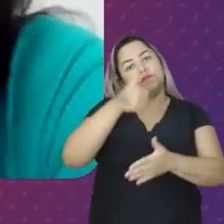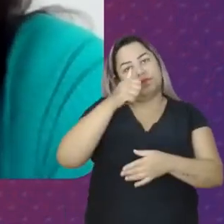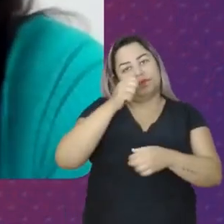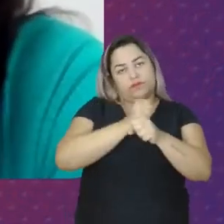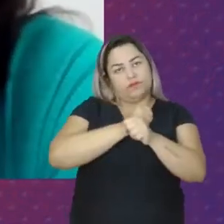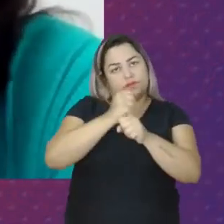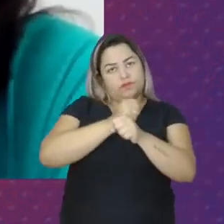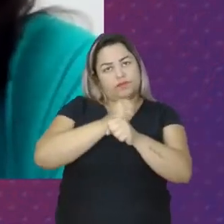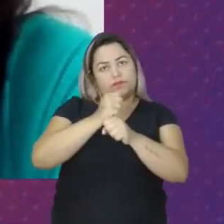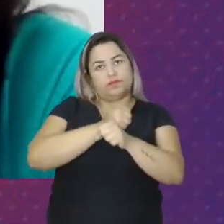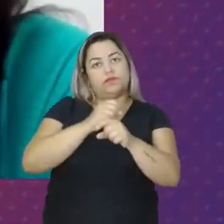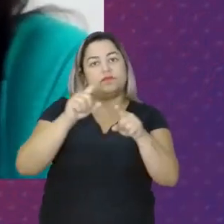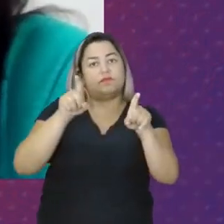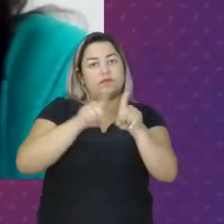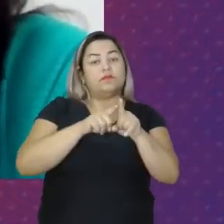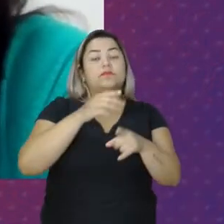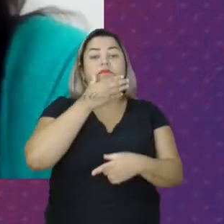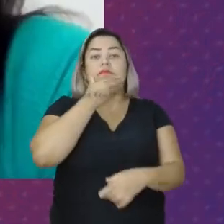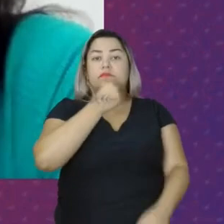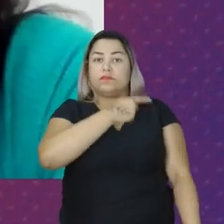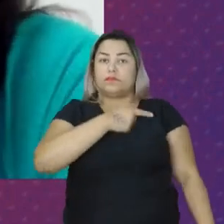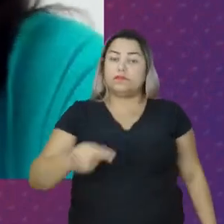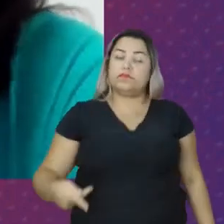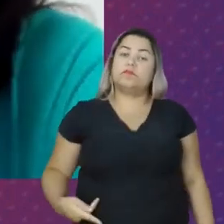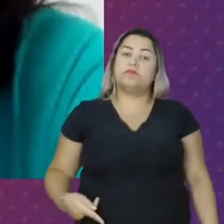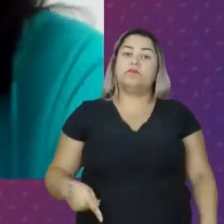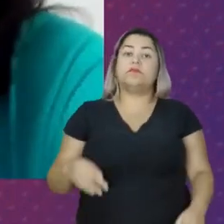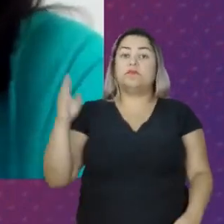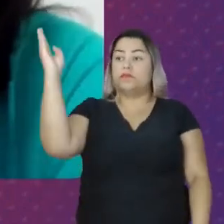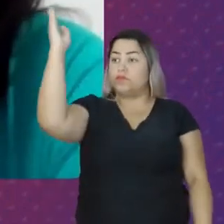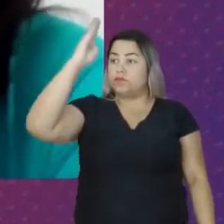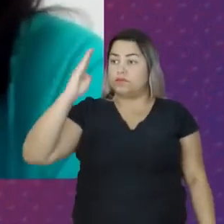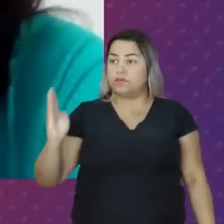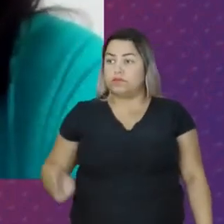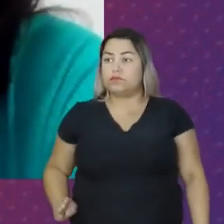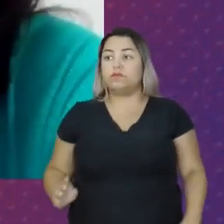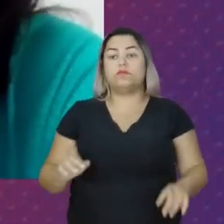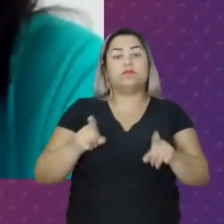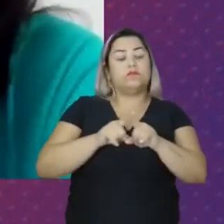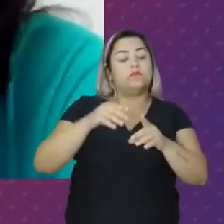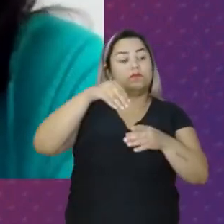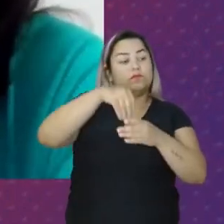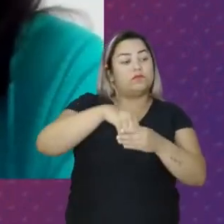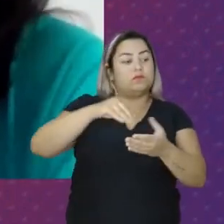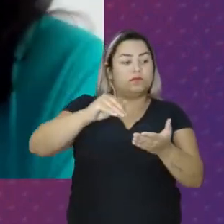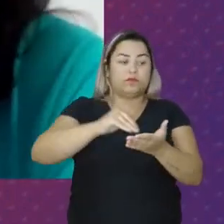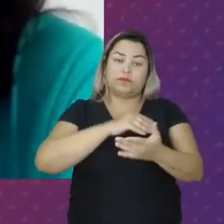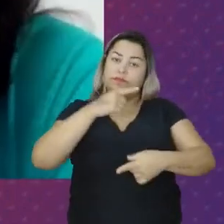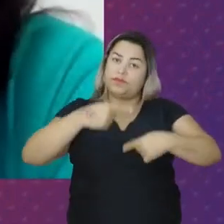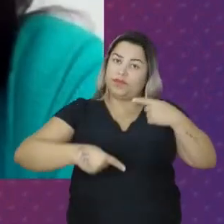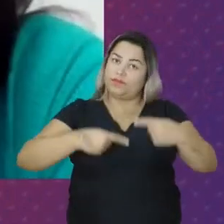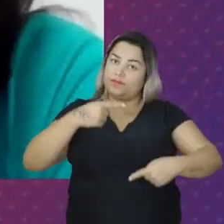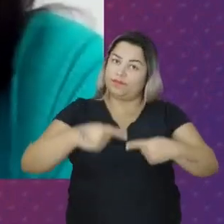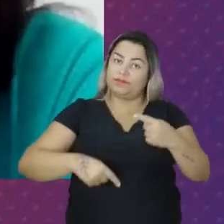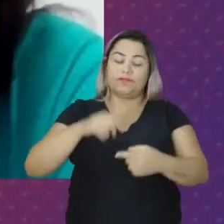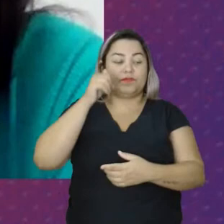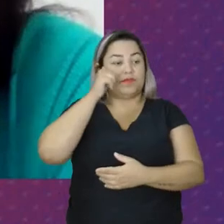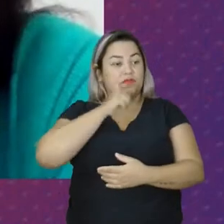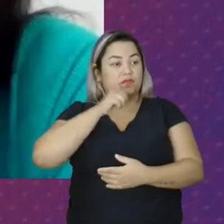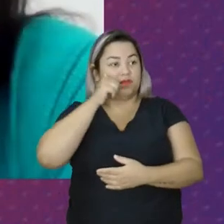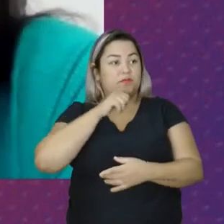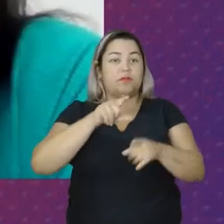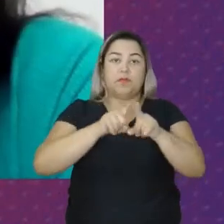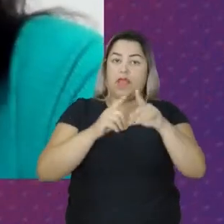que é criado, é ligado à Presidência da República, e dentro da criação dessa Secretaria de Políticas para as Mulheres, na época, houve